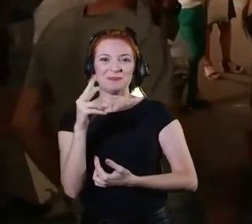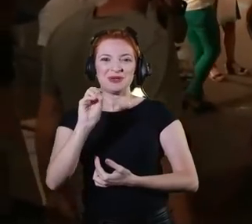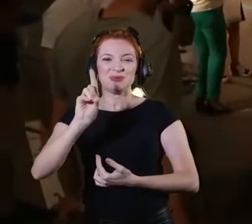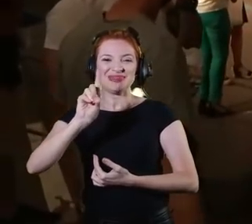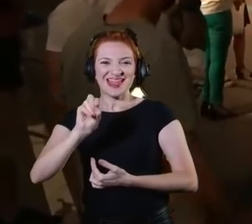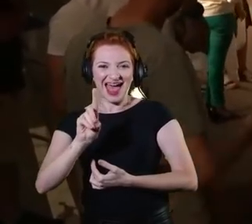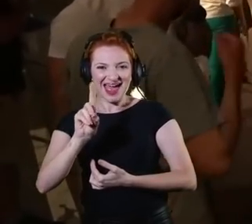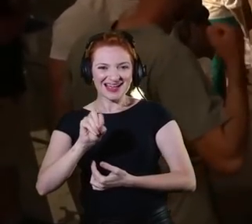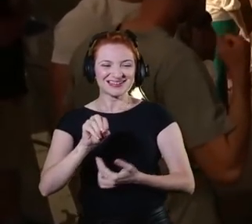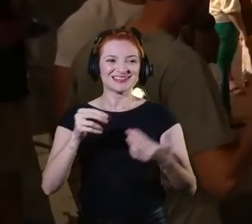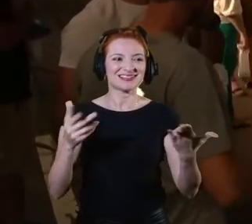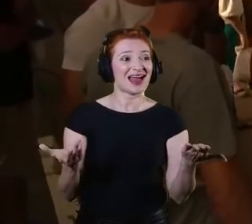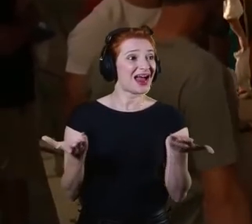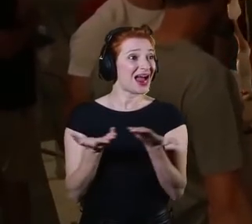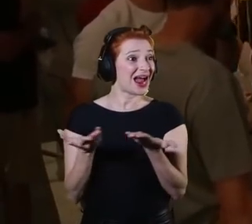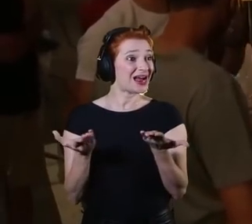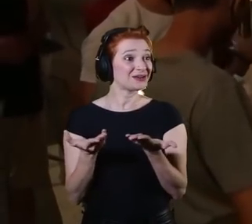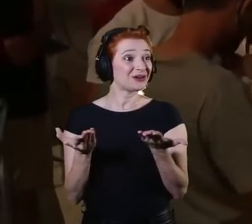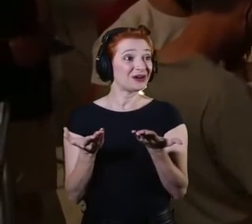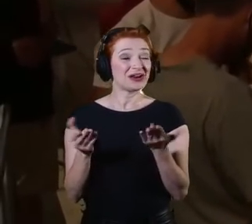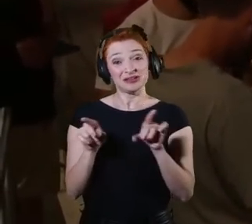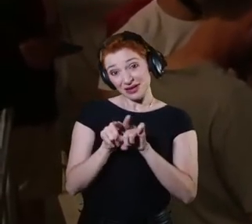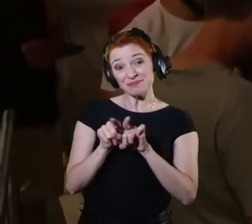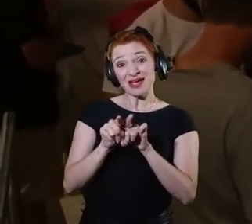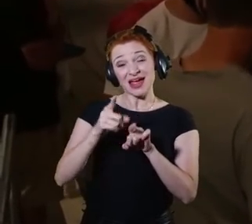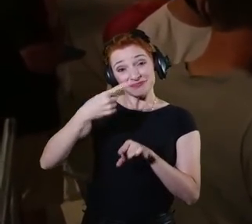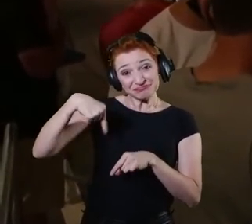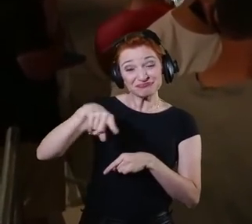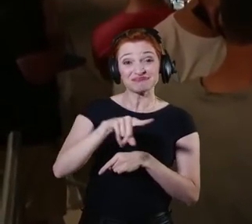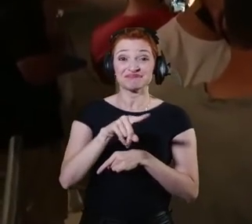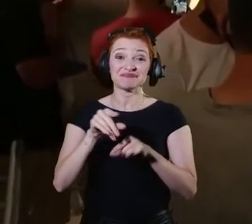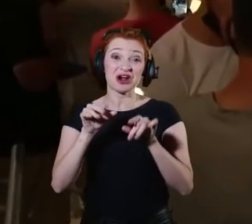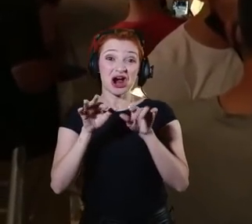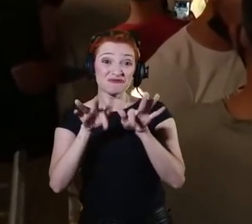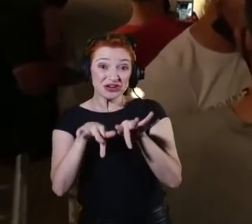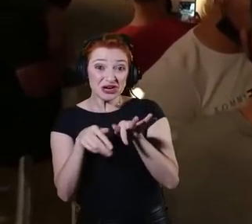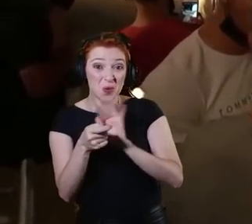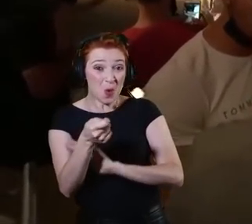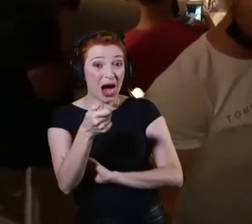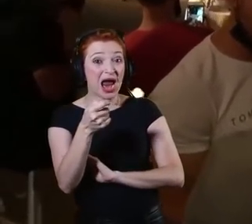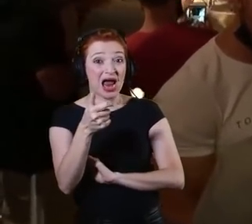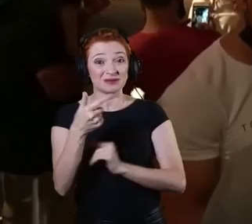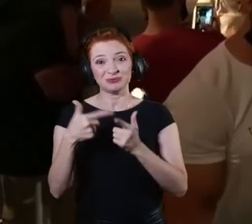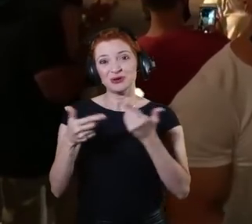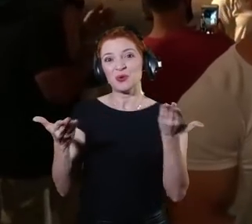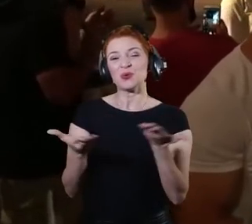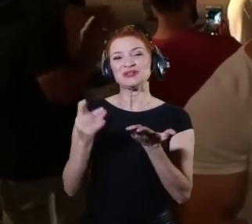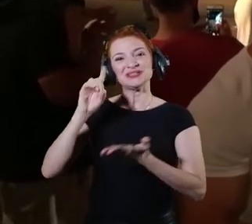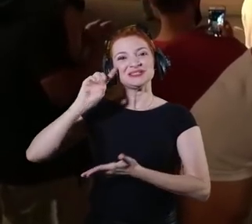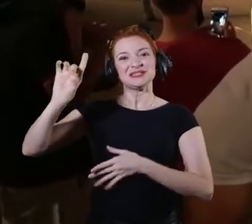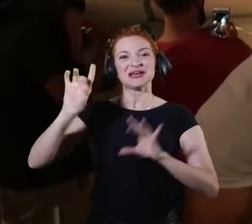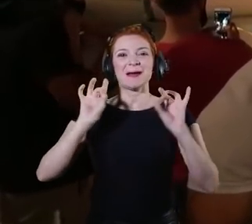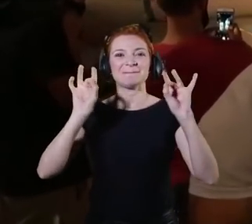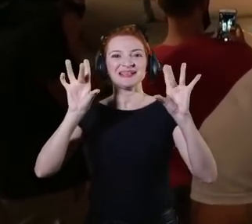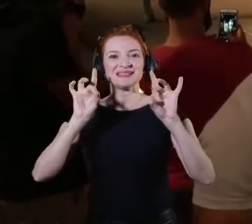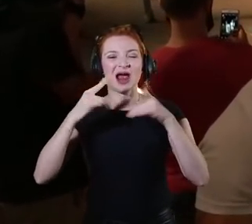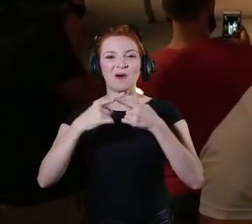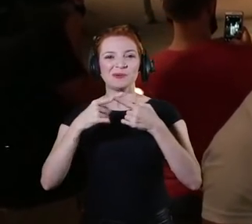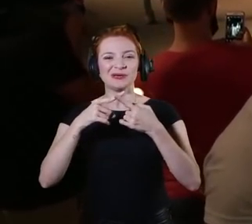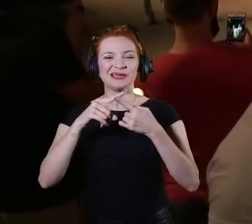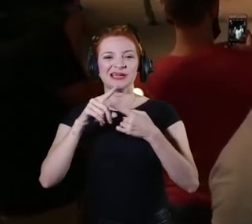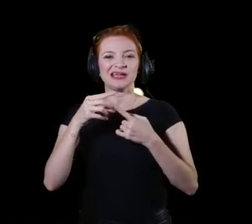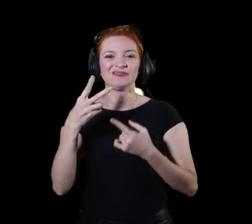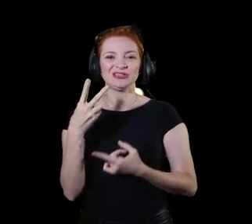Cleberson Portela. Vamos encerrando o nosso posto também nesse dia especial que não estava no calendário, o dia 24 de fevereiro